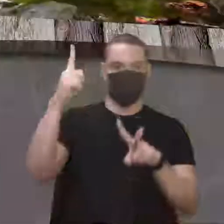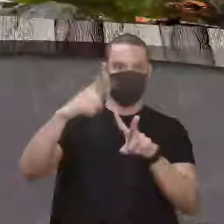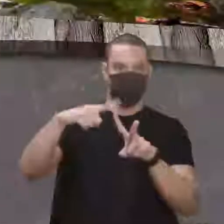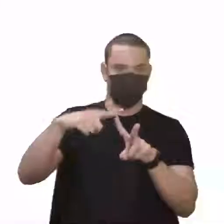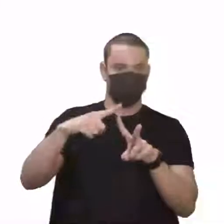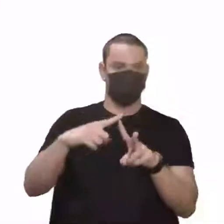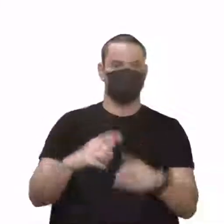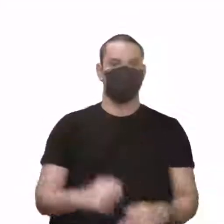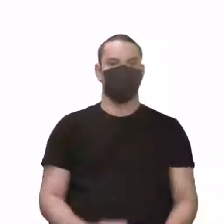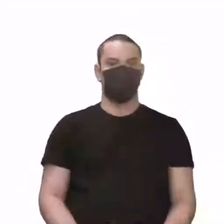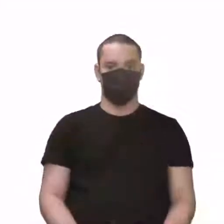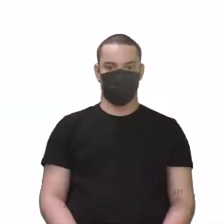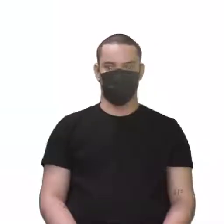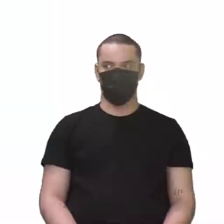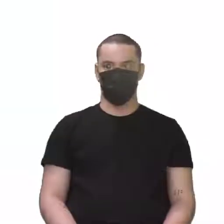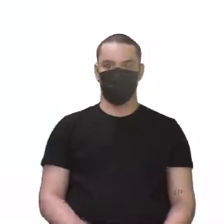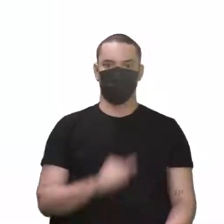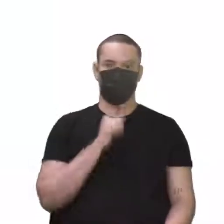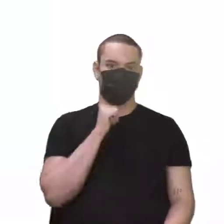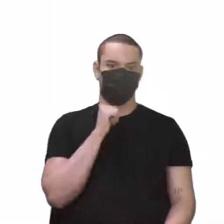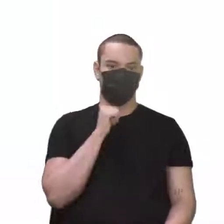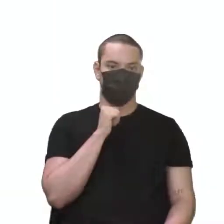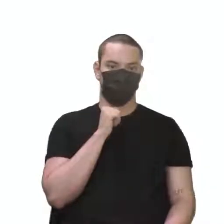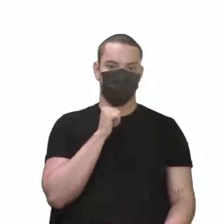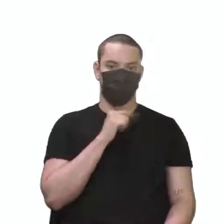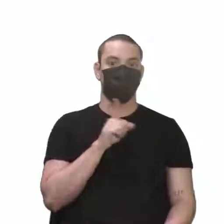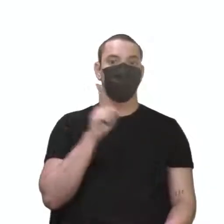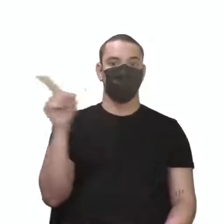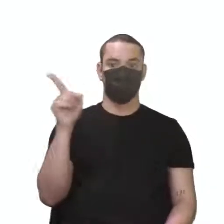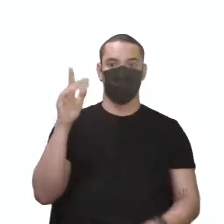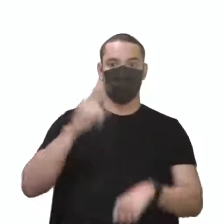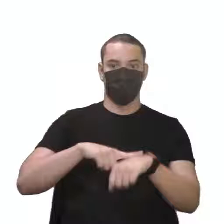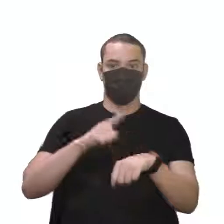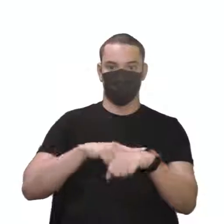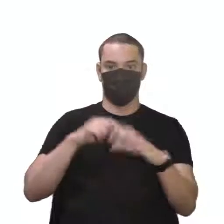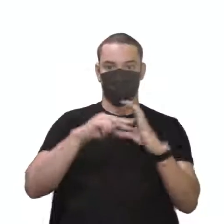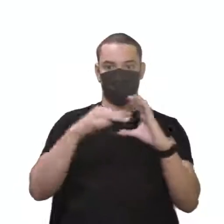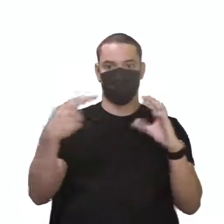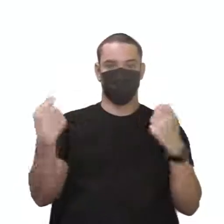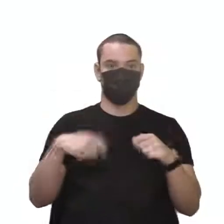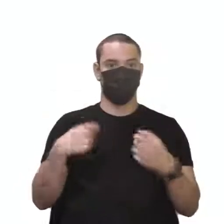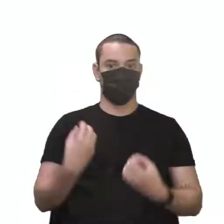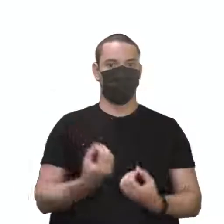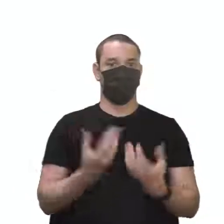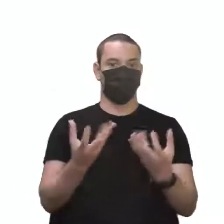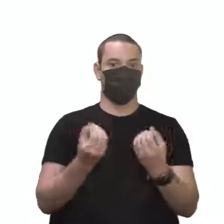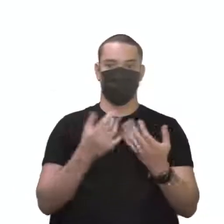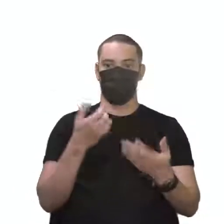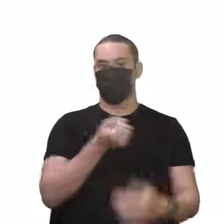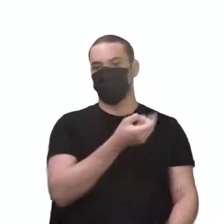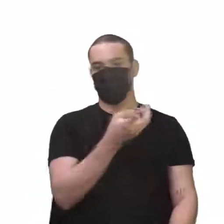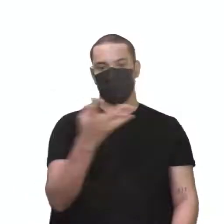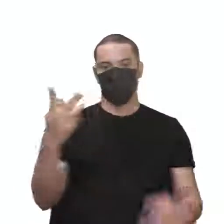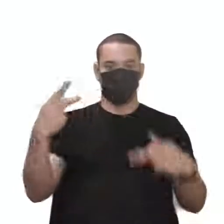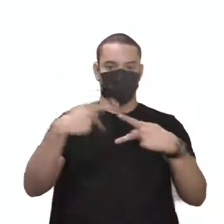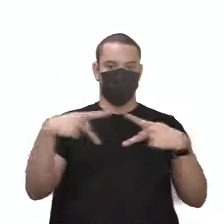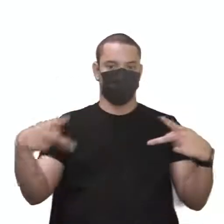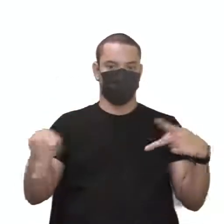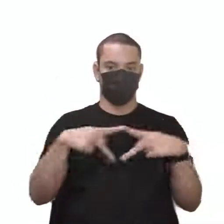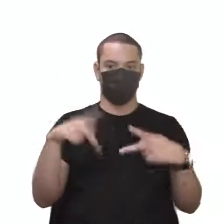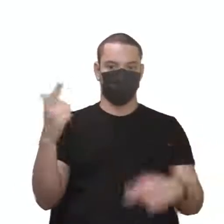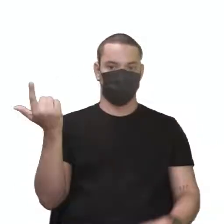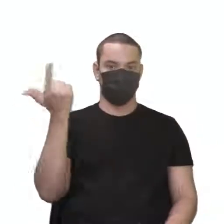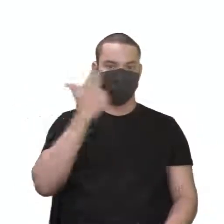na tela. Vamos lá. Nesse tempo, o gene tem que produzir grandes quantidades de proteínas